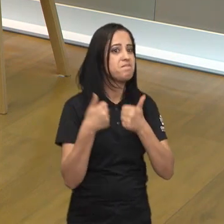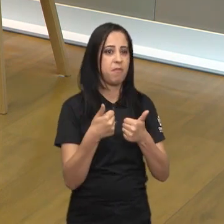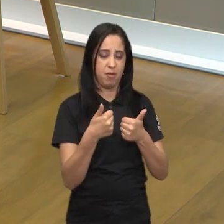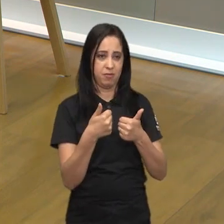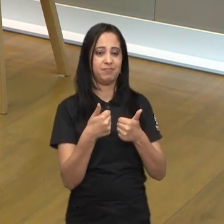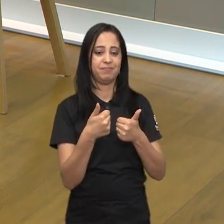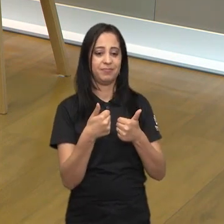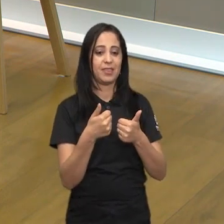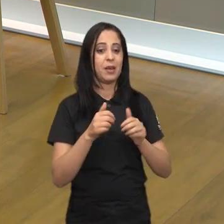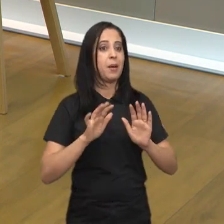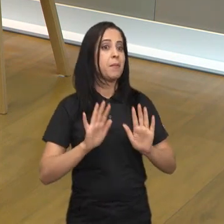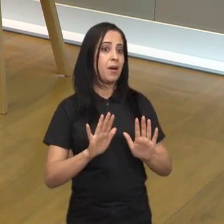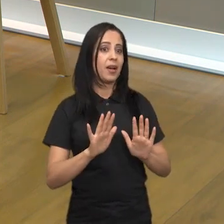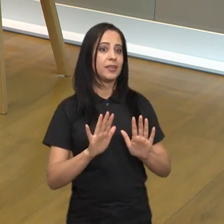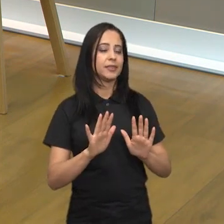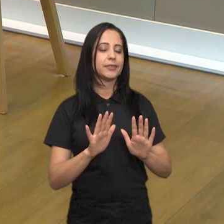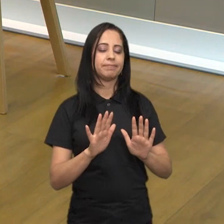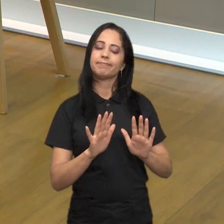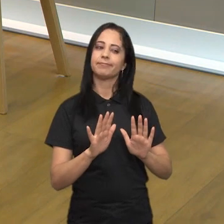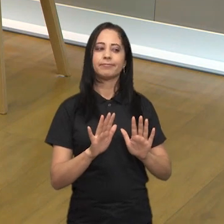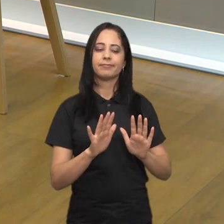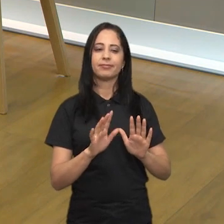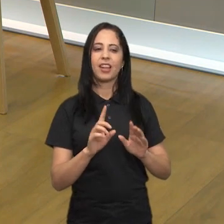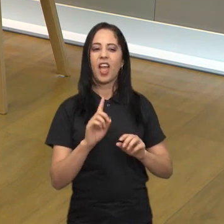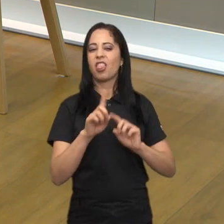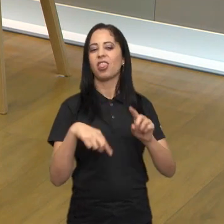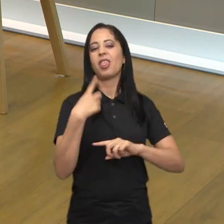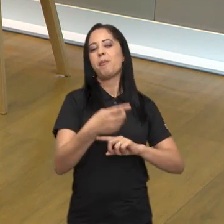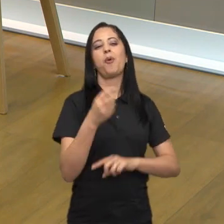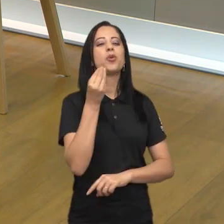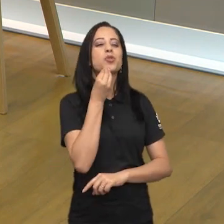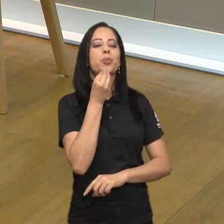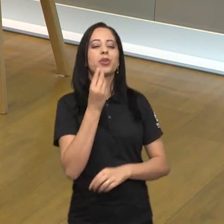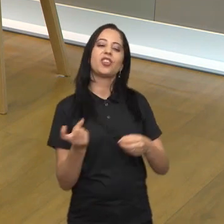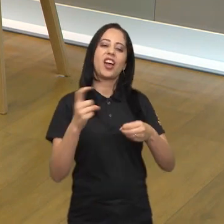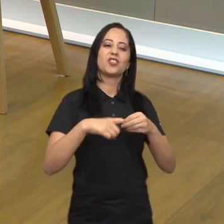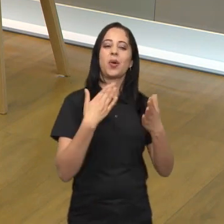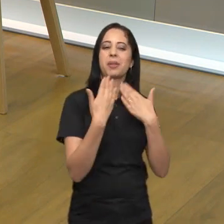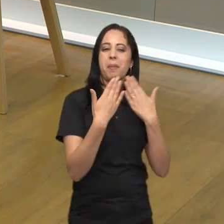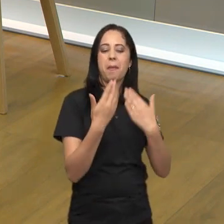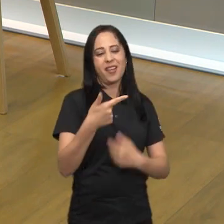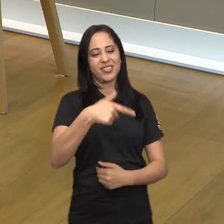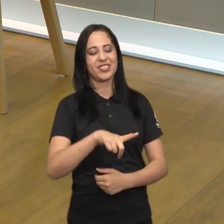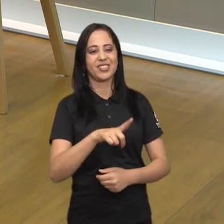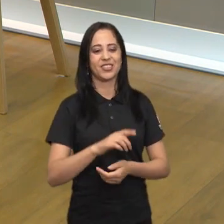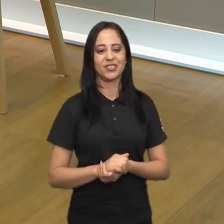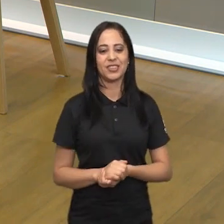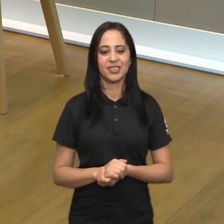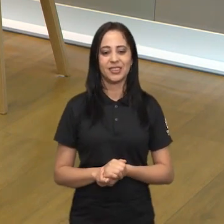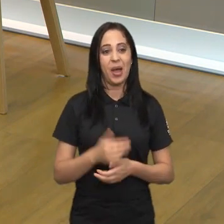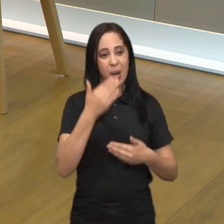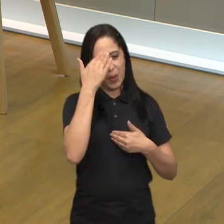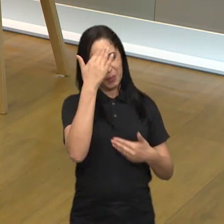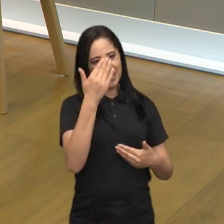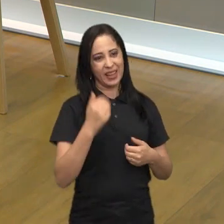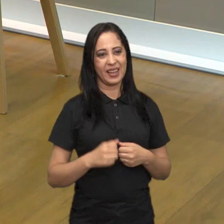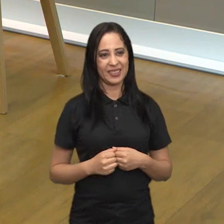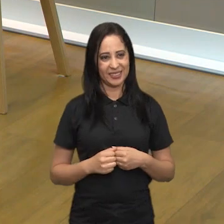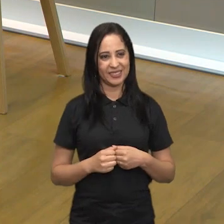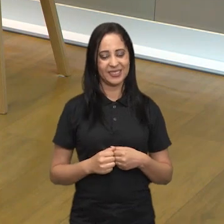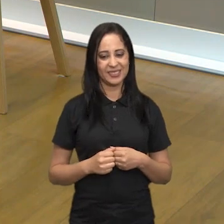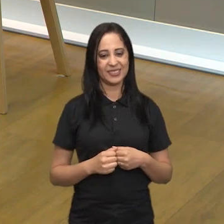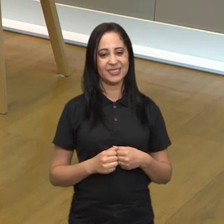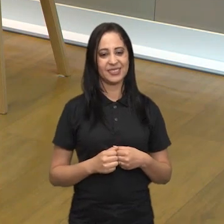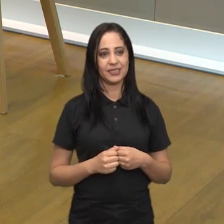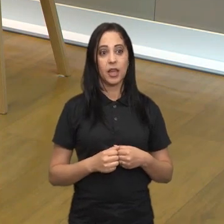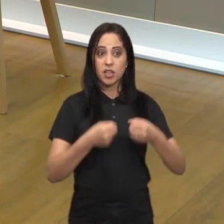renderia mais uns 3 programas, mas a gente volta aí, de repente, numa outra oportunidade para conversar um pouquinho mais, né, sobre equilíbrio hormonal. Muito obrigada pela